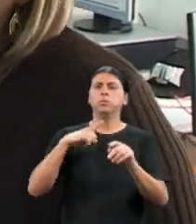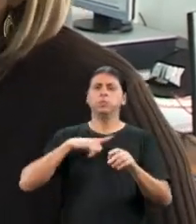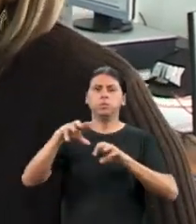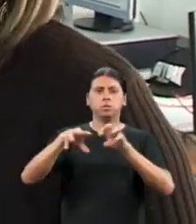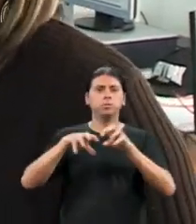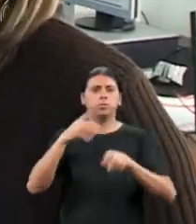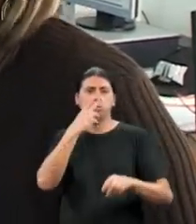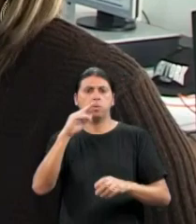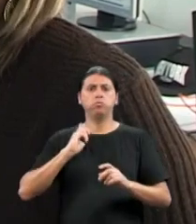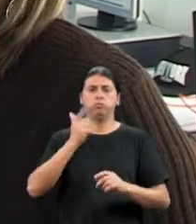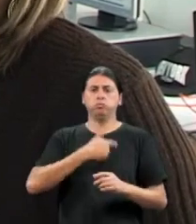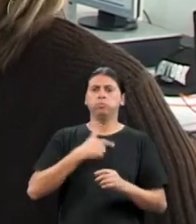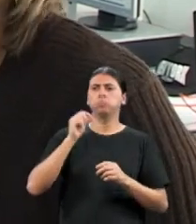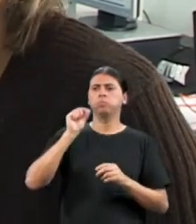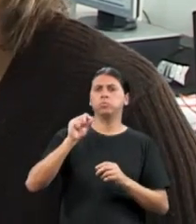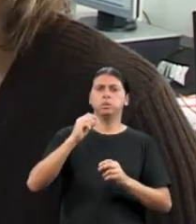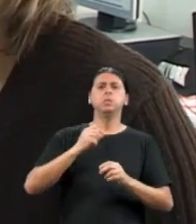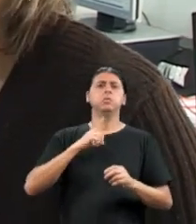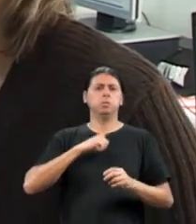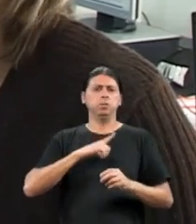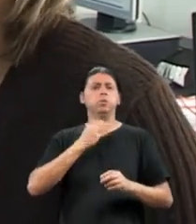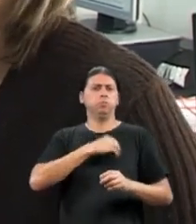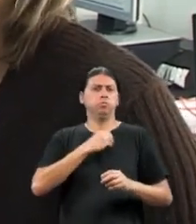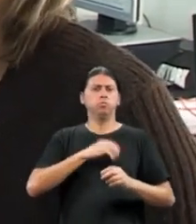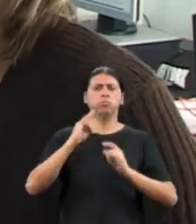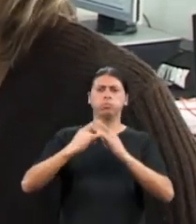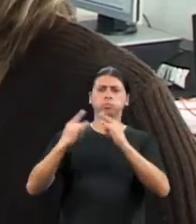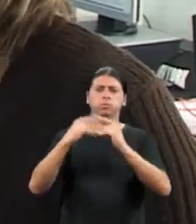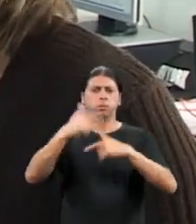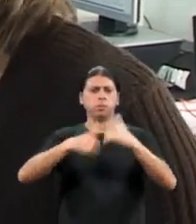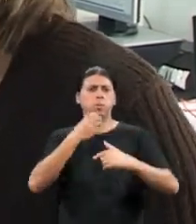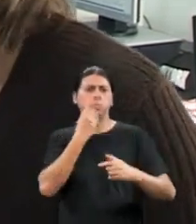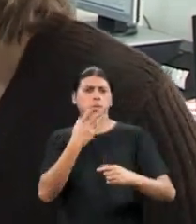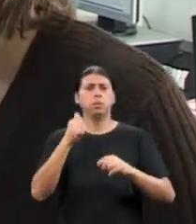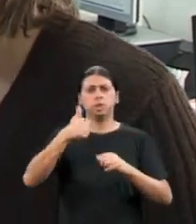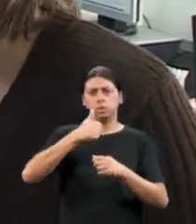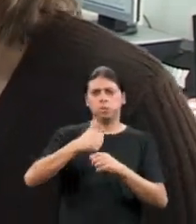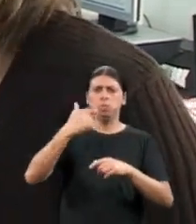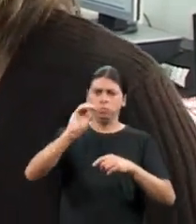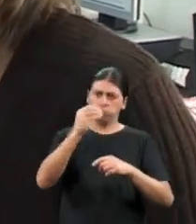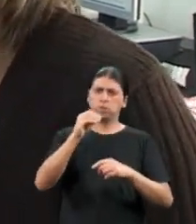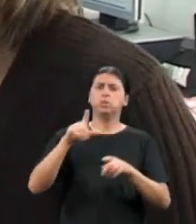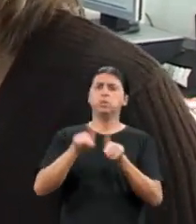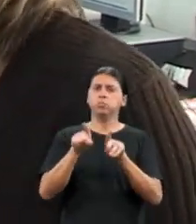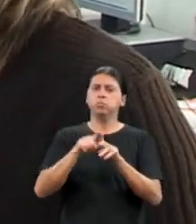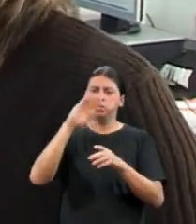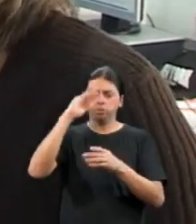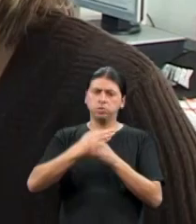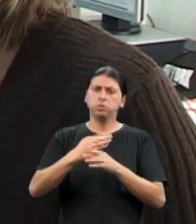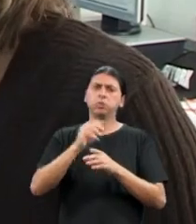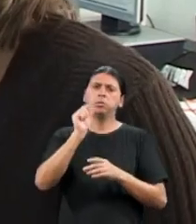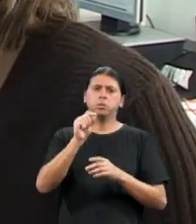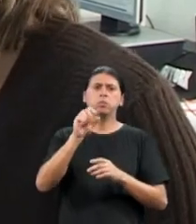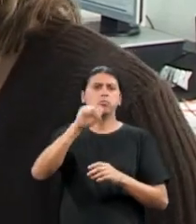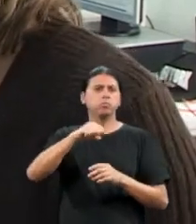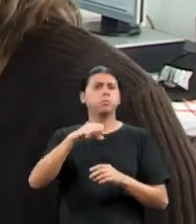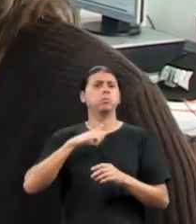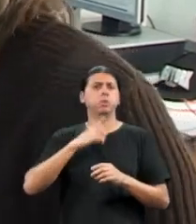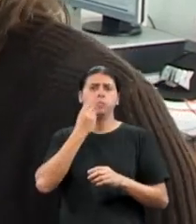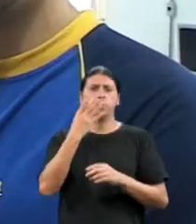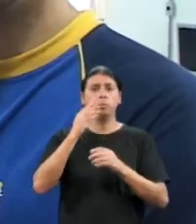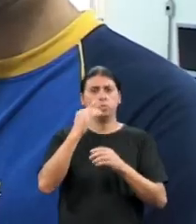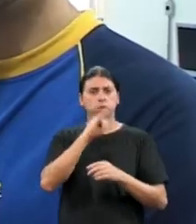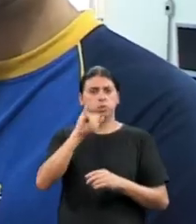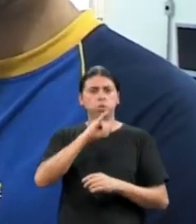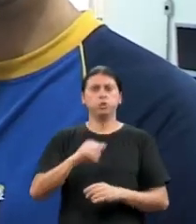como o nosso, que existem outras instituições que também fazem um trabalho bem legal, né, aqui em Porto Alegre. Então, eu acredito que sim, que é bem